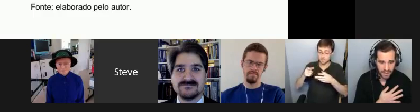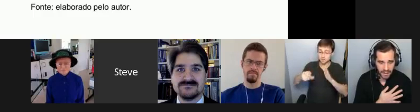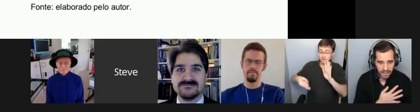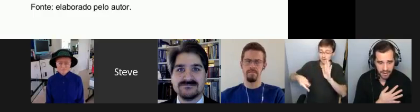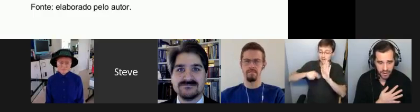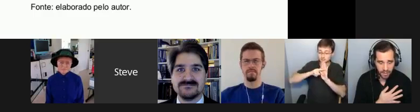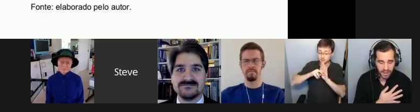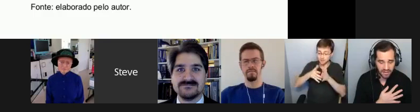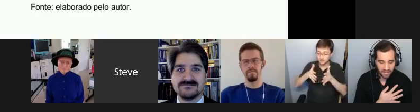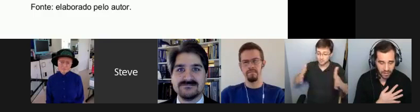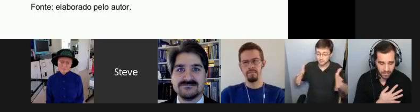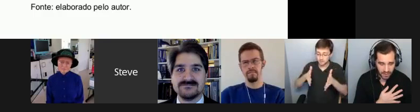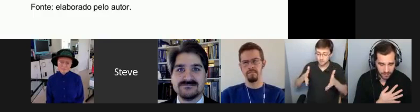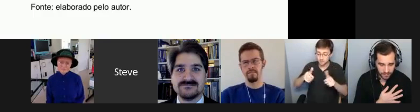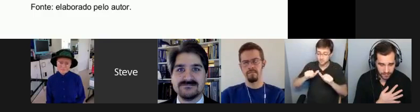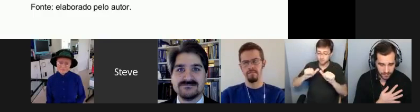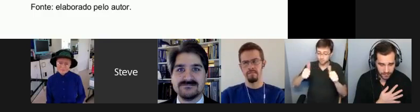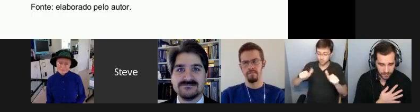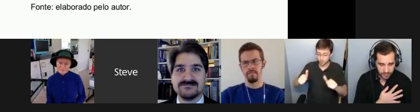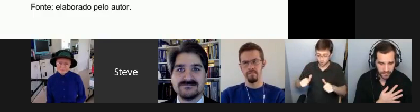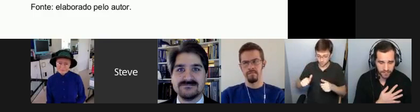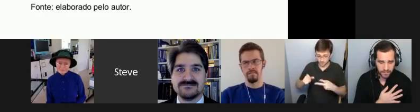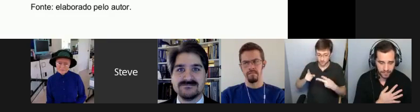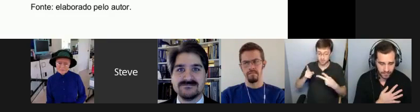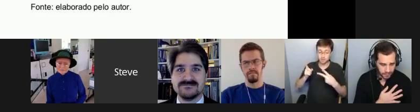a transferência de tamanho e forma.